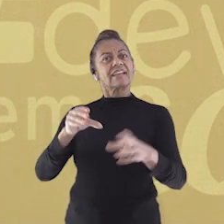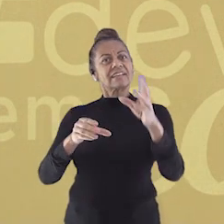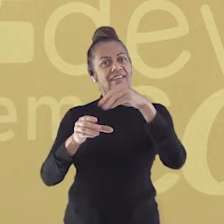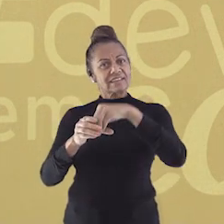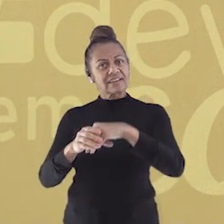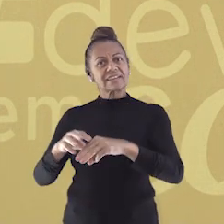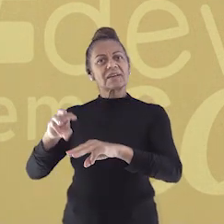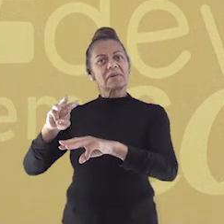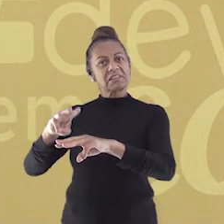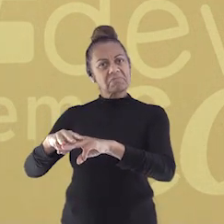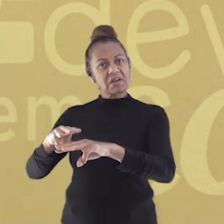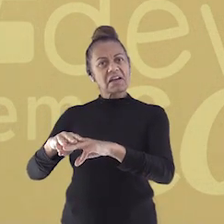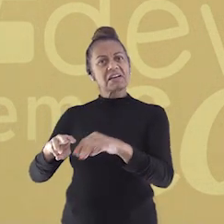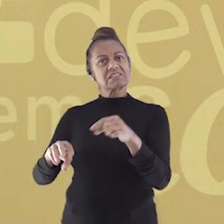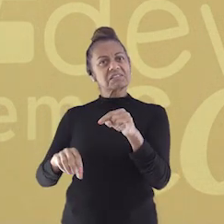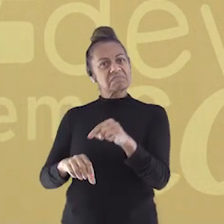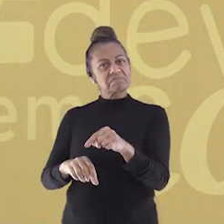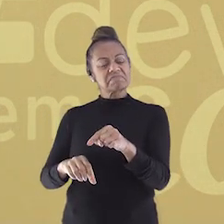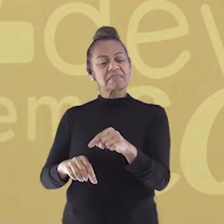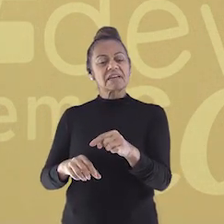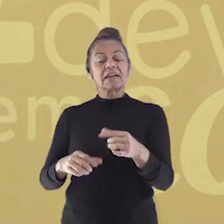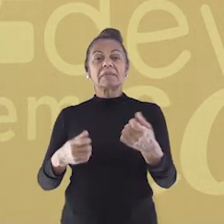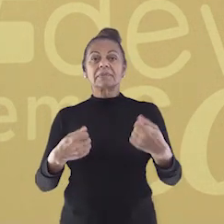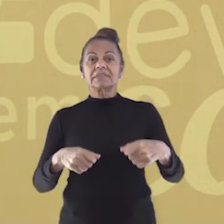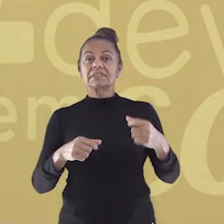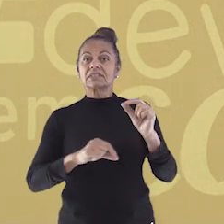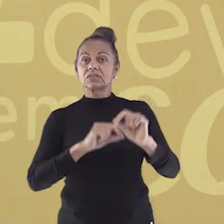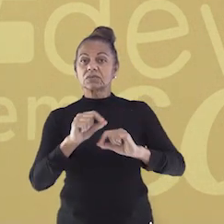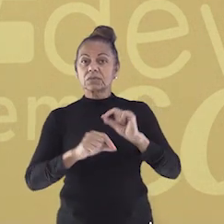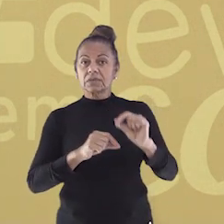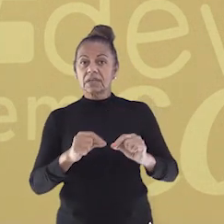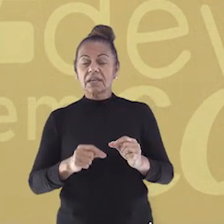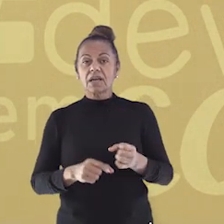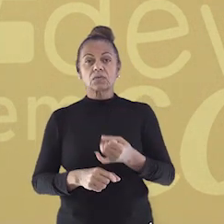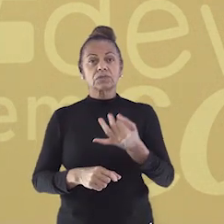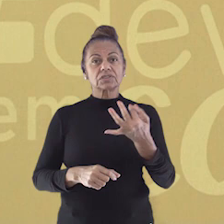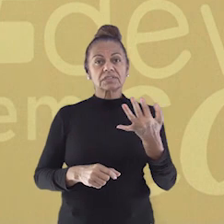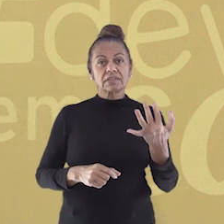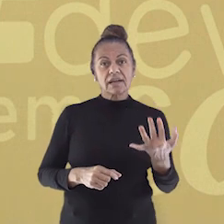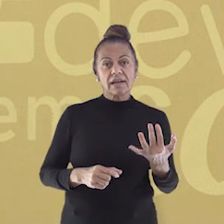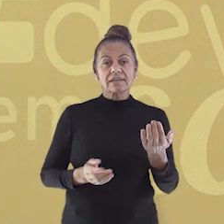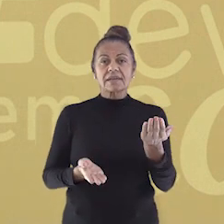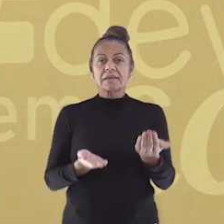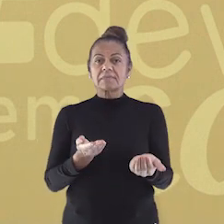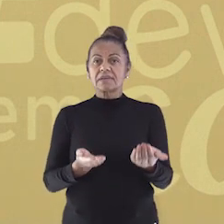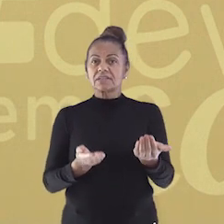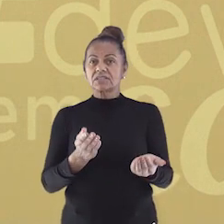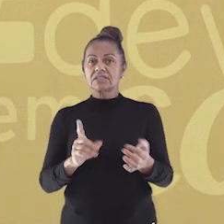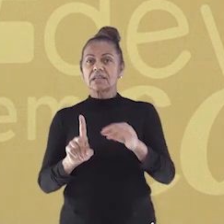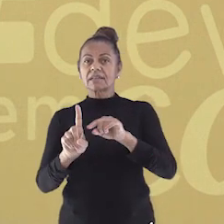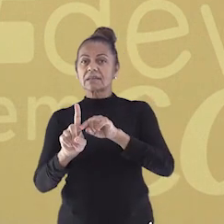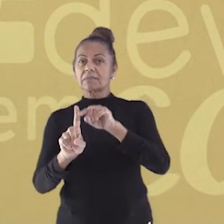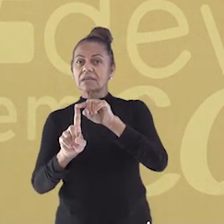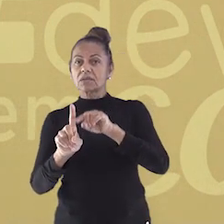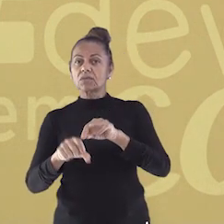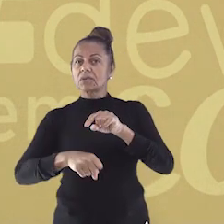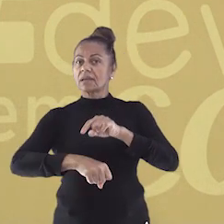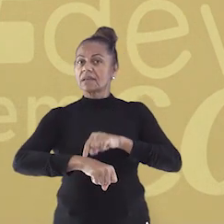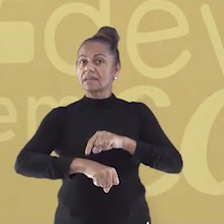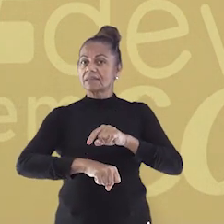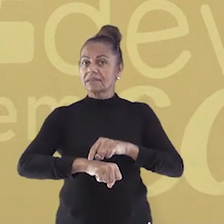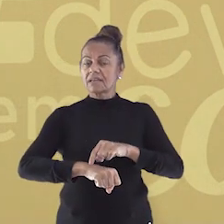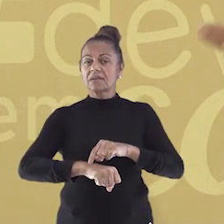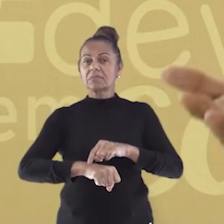temos que estar atentos à quantidade dos produtos, medida, temperatura e tempo, como